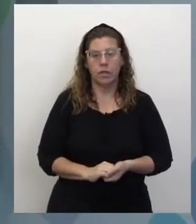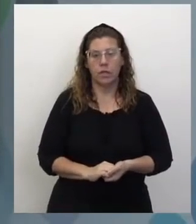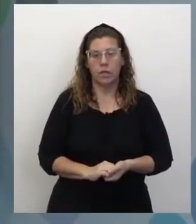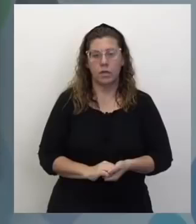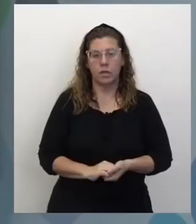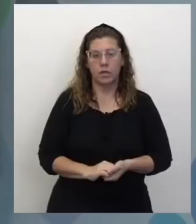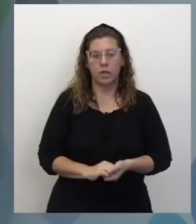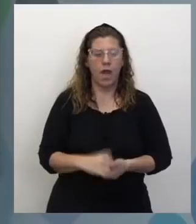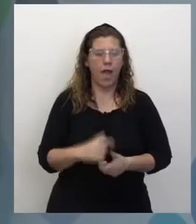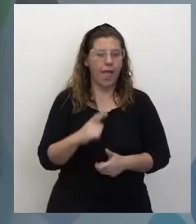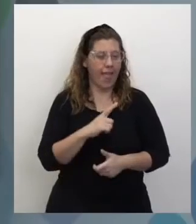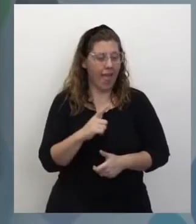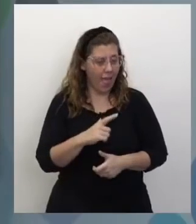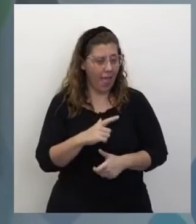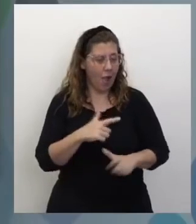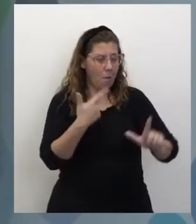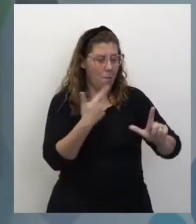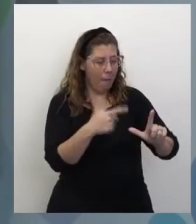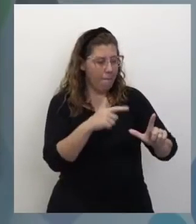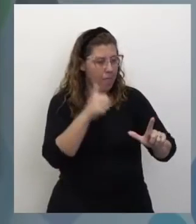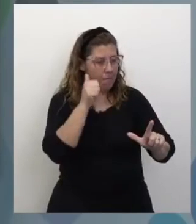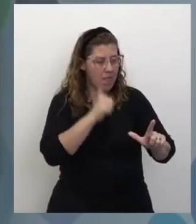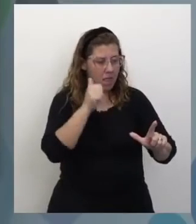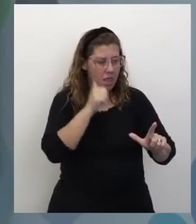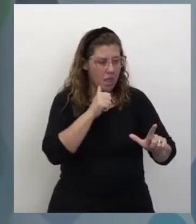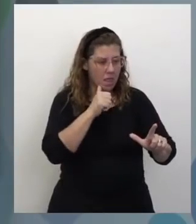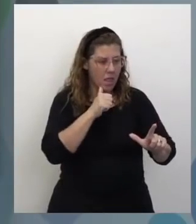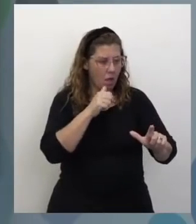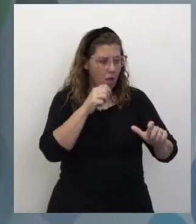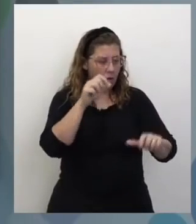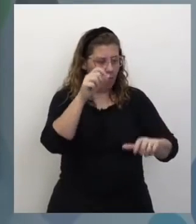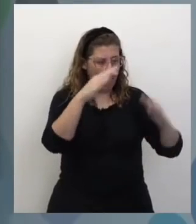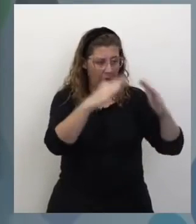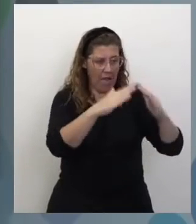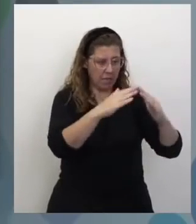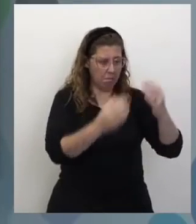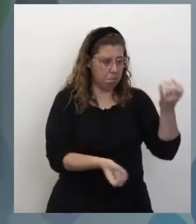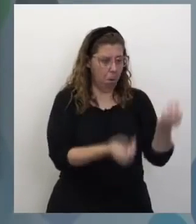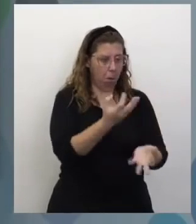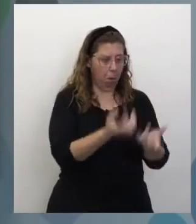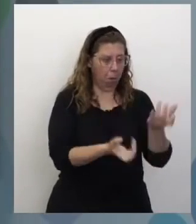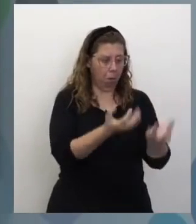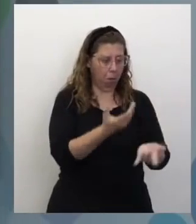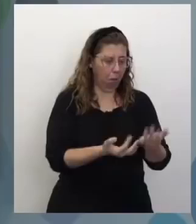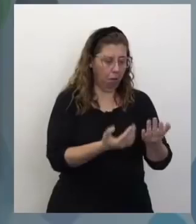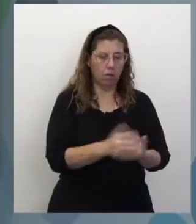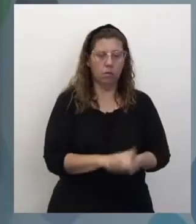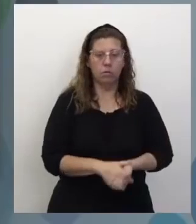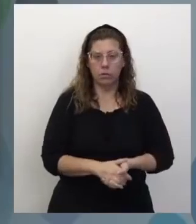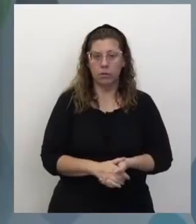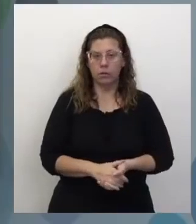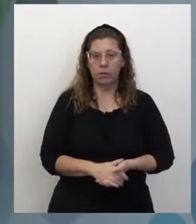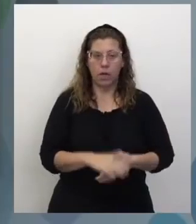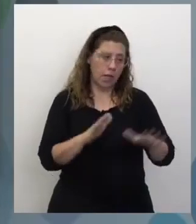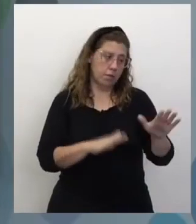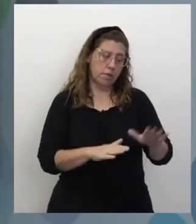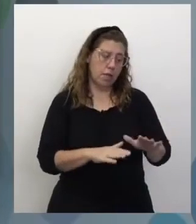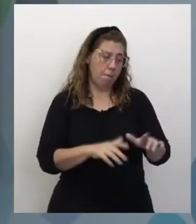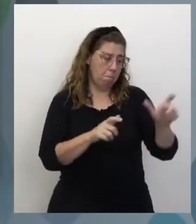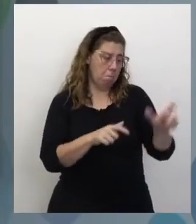na casa, ficou foi vendido por $400 mil, né? Então, uau. Você vê que, né? Às vezes a pessoa não é